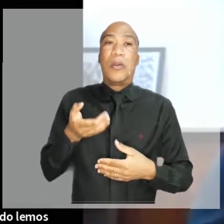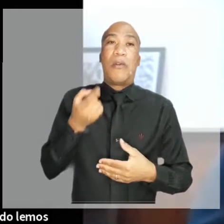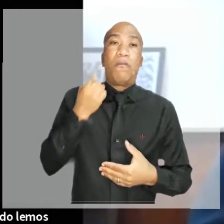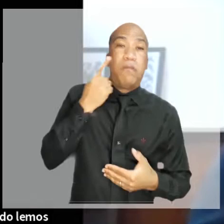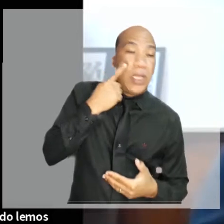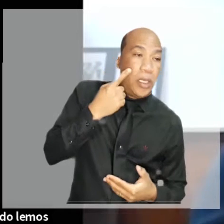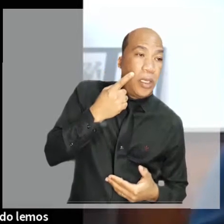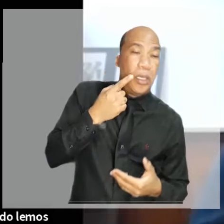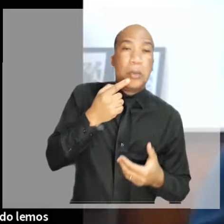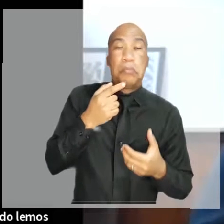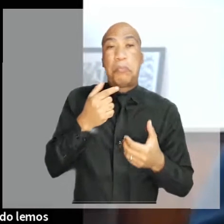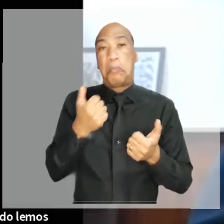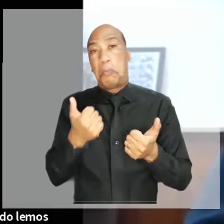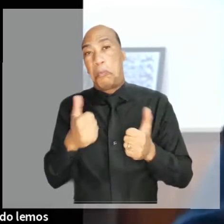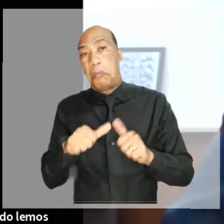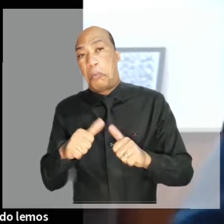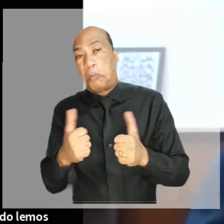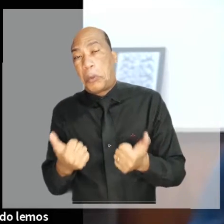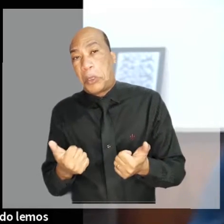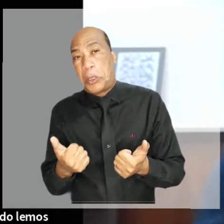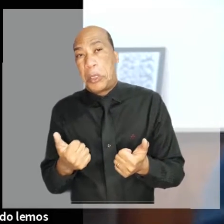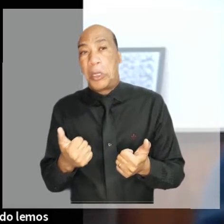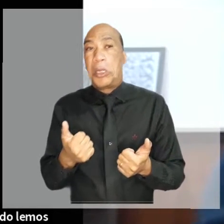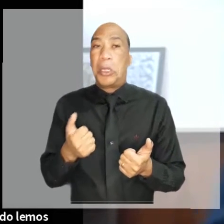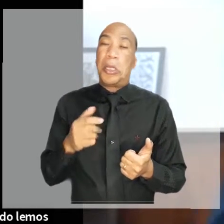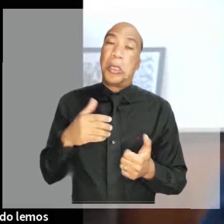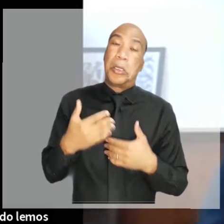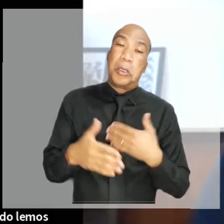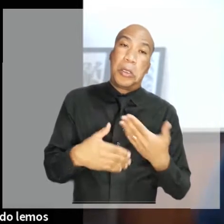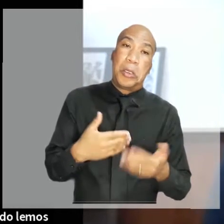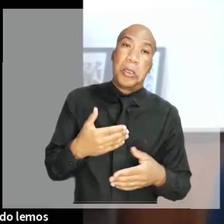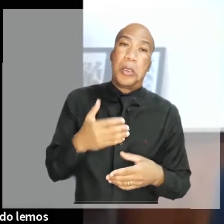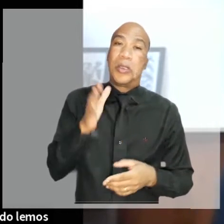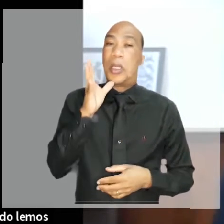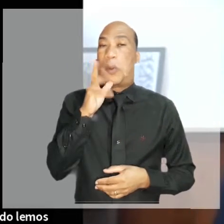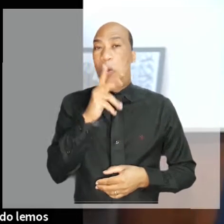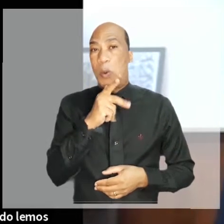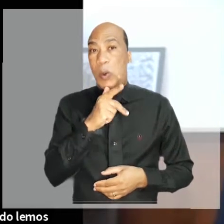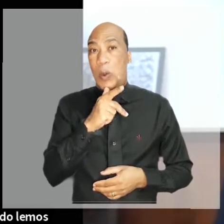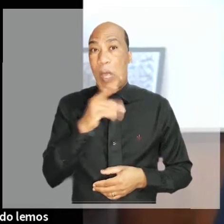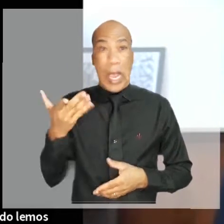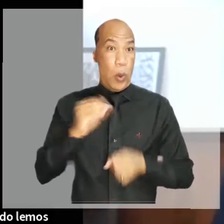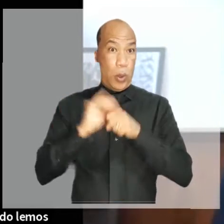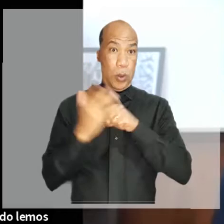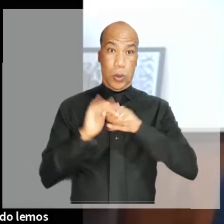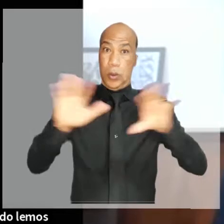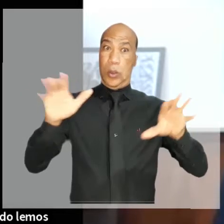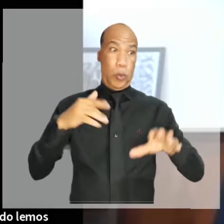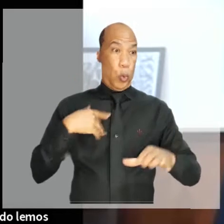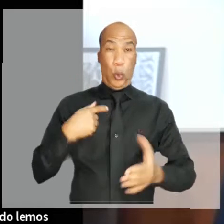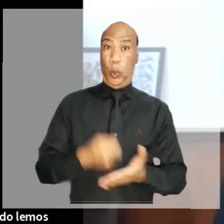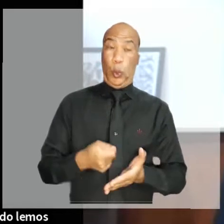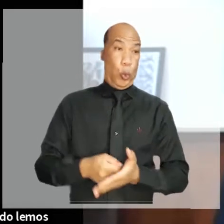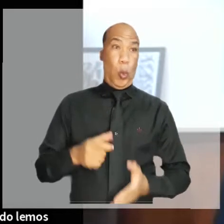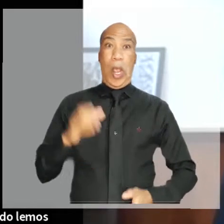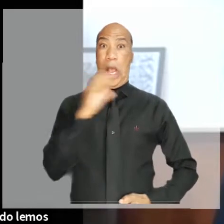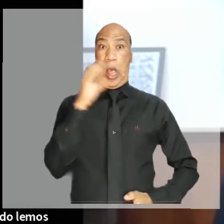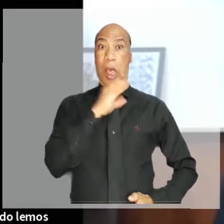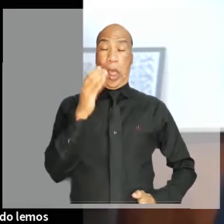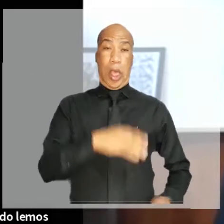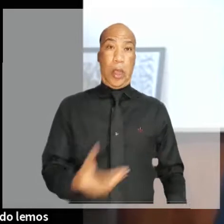de transformação digital em curso, mas não nessa velocidade. E eu acho que, mais do que nunca, ficou